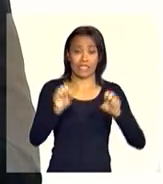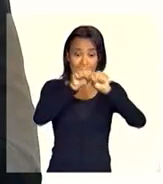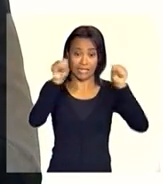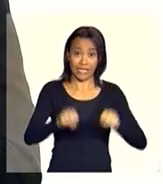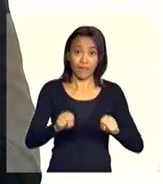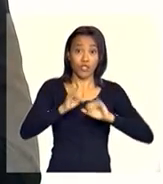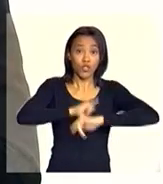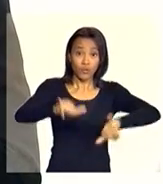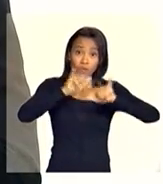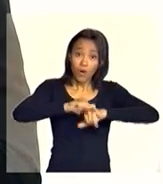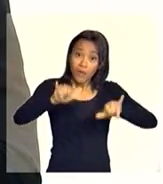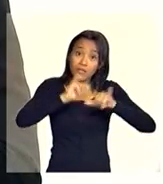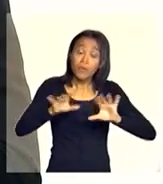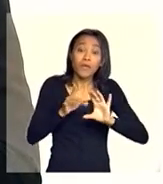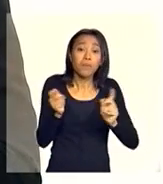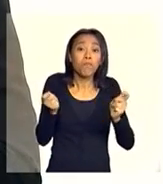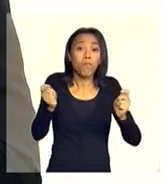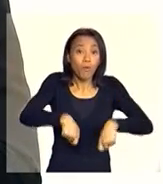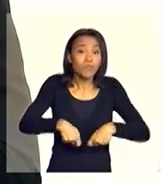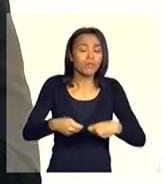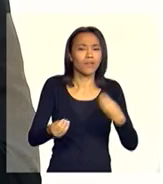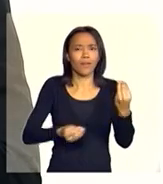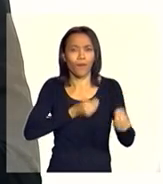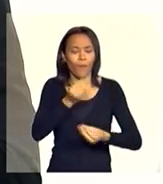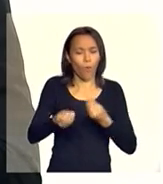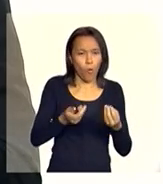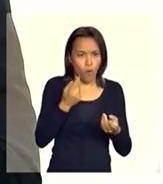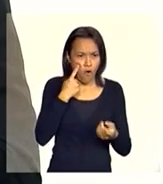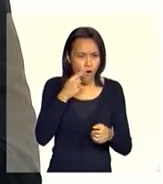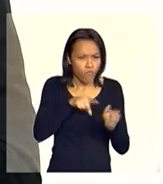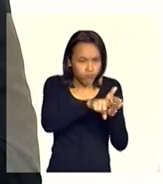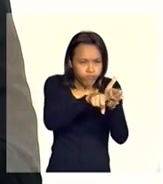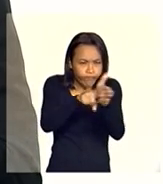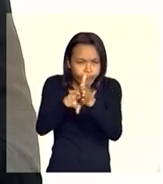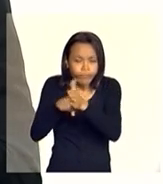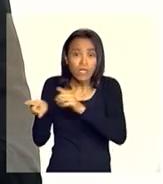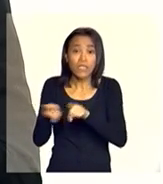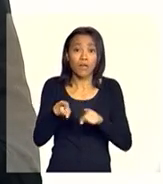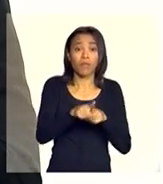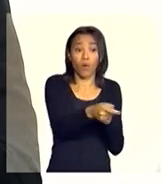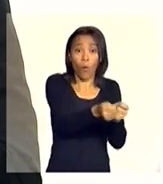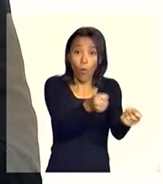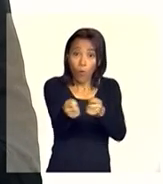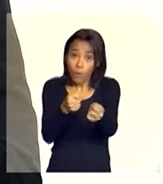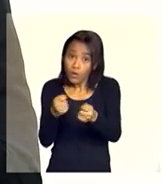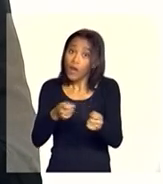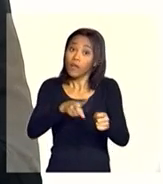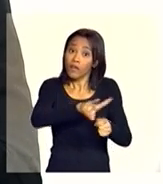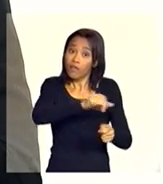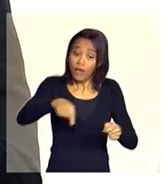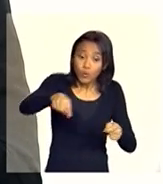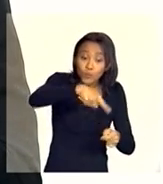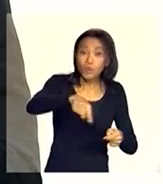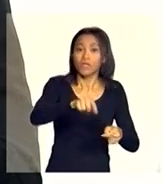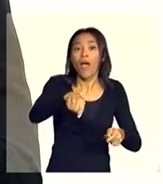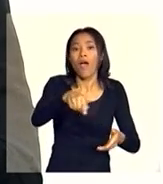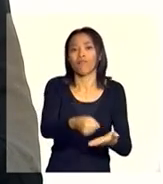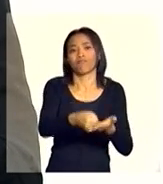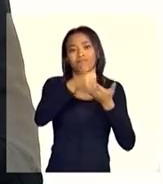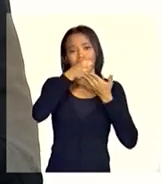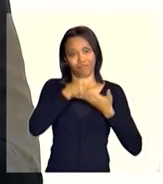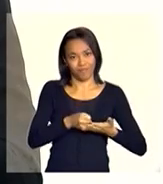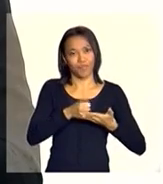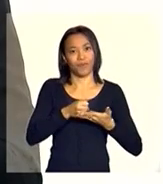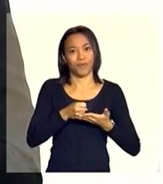viabilizam o processo de gestão e monitoramento e que dão suporte a ao ao